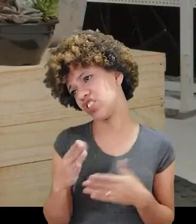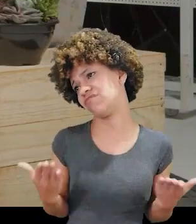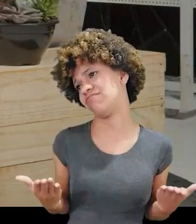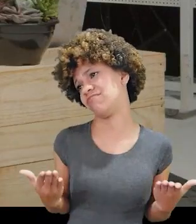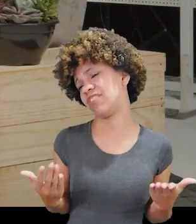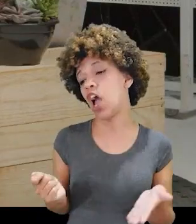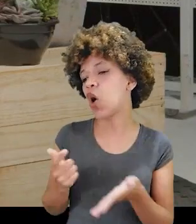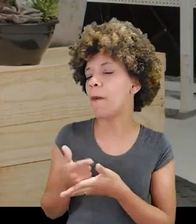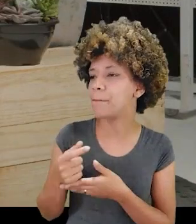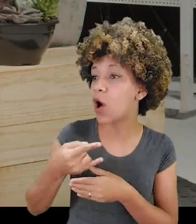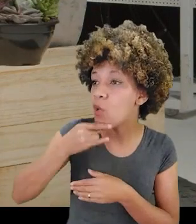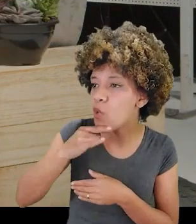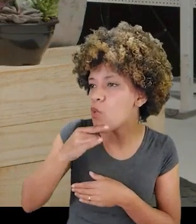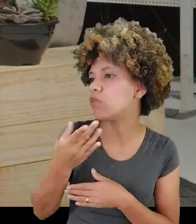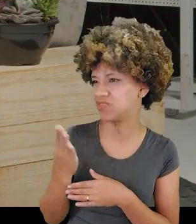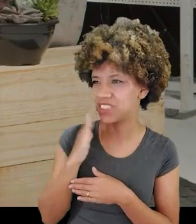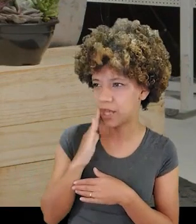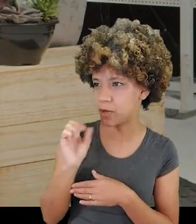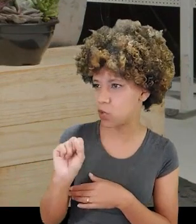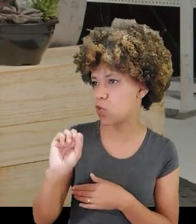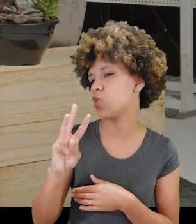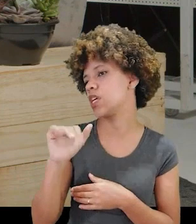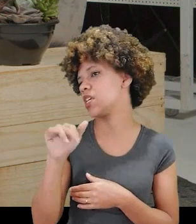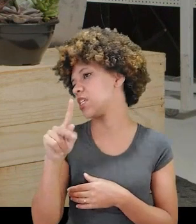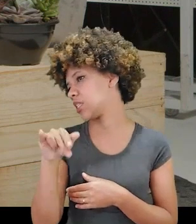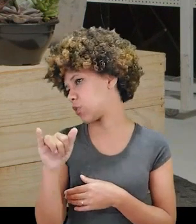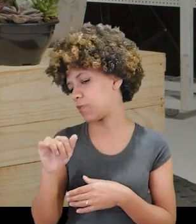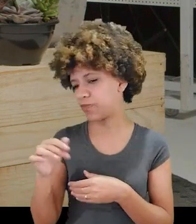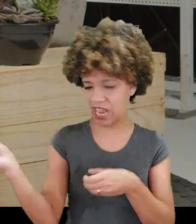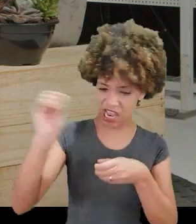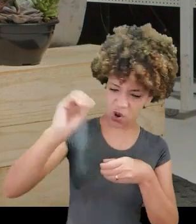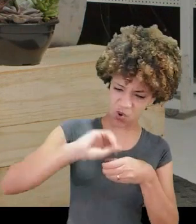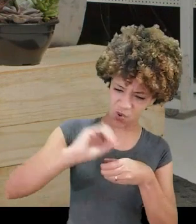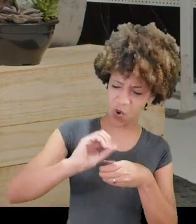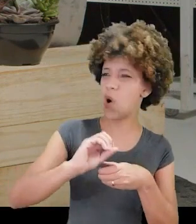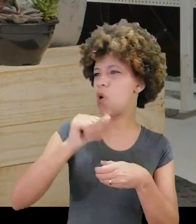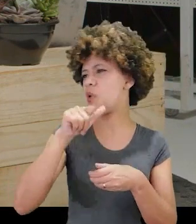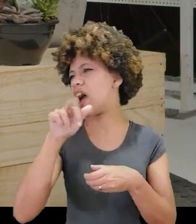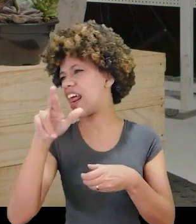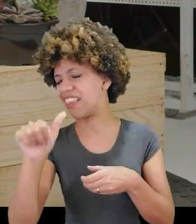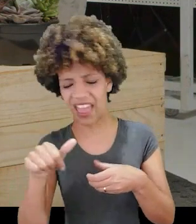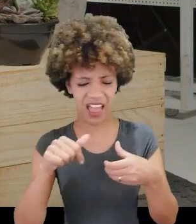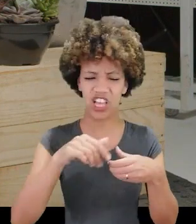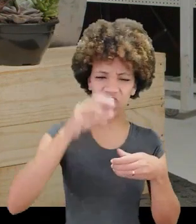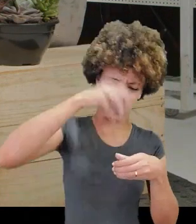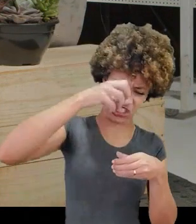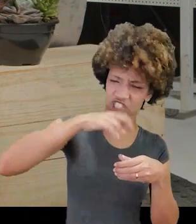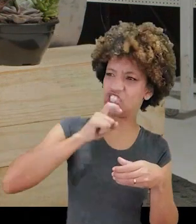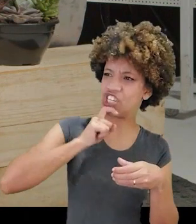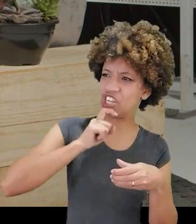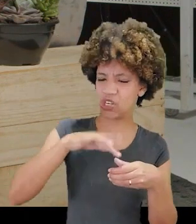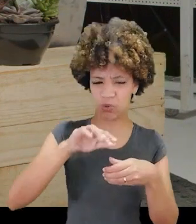pode sair que eu saio mesmo quando quer comprar um clipe sabe o cara comprou isso que aquele Blue Label sim é taca guaraná água de coco